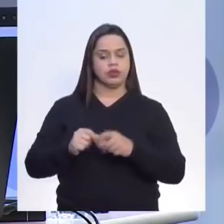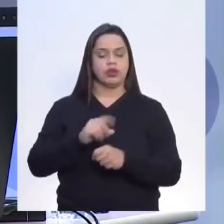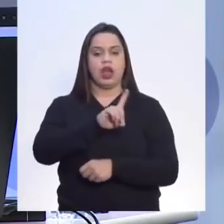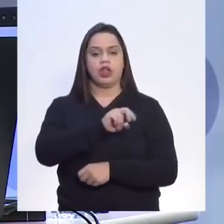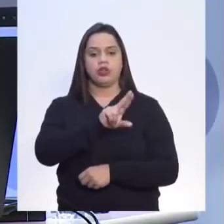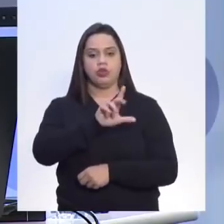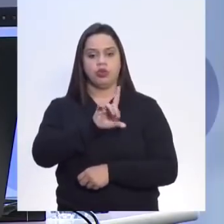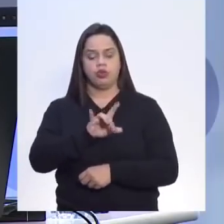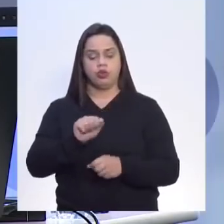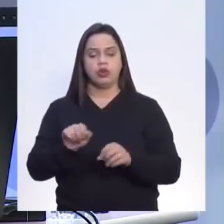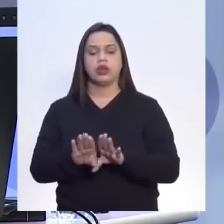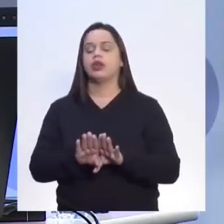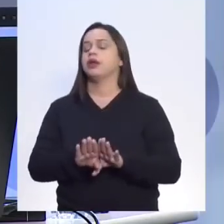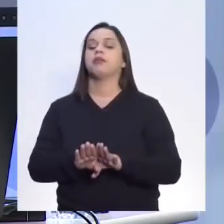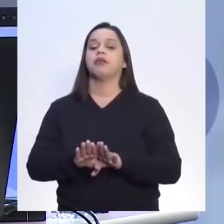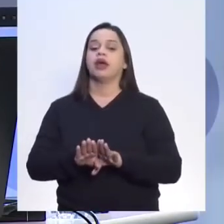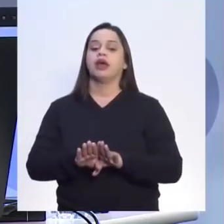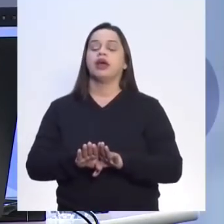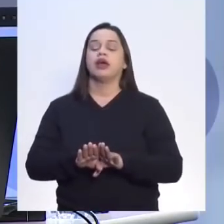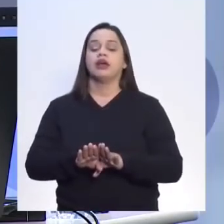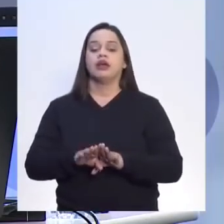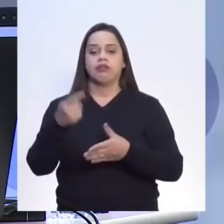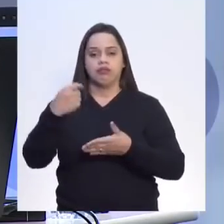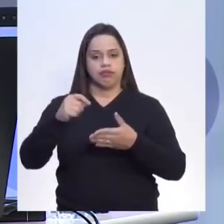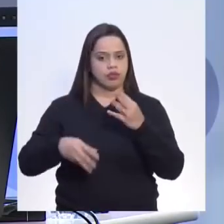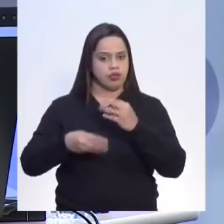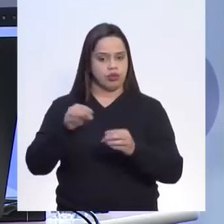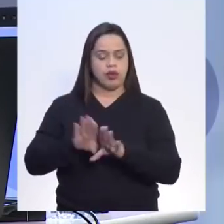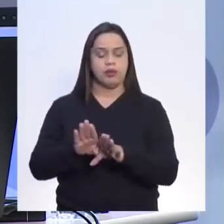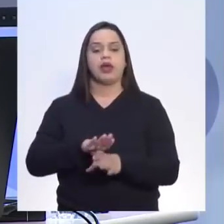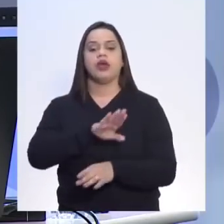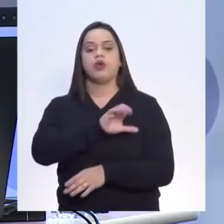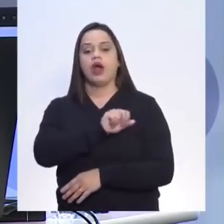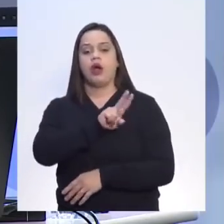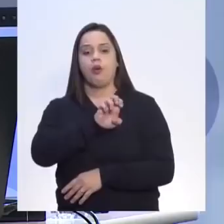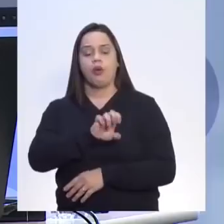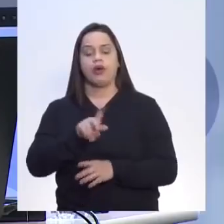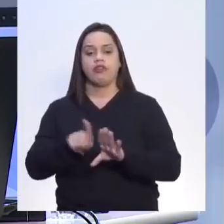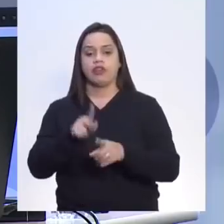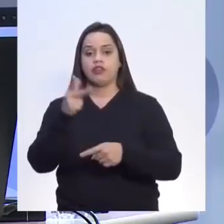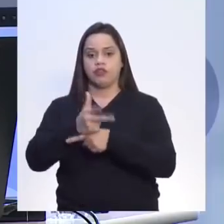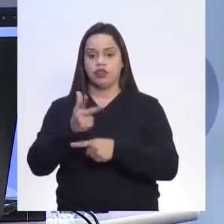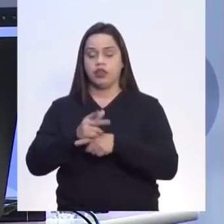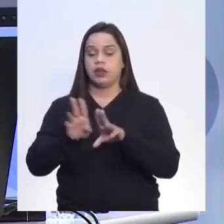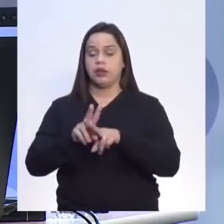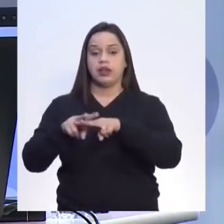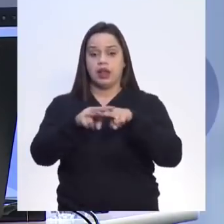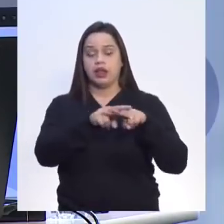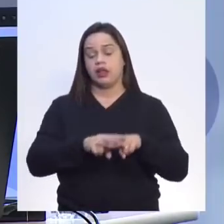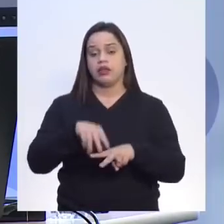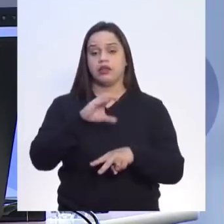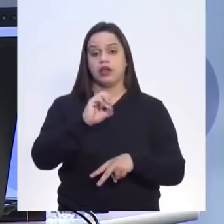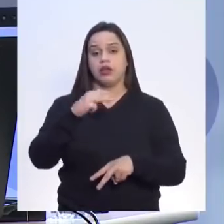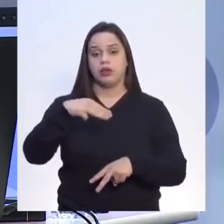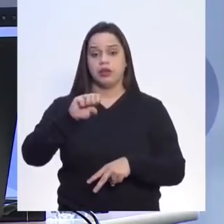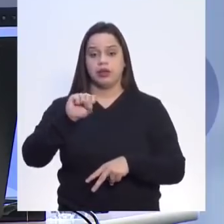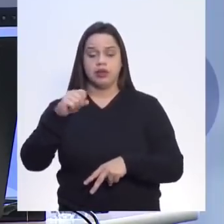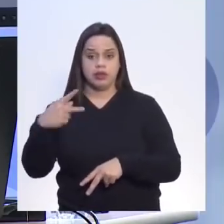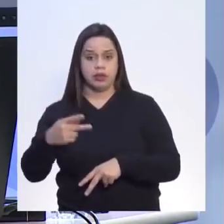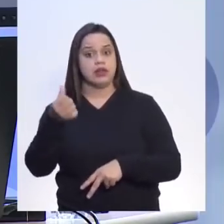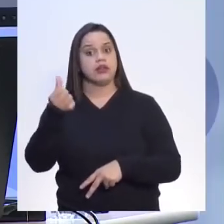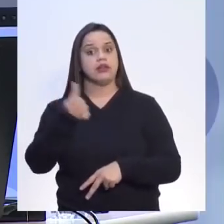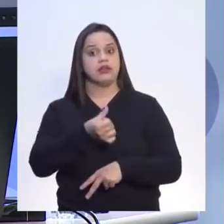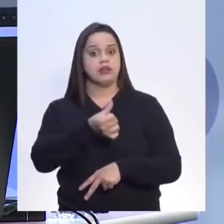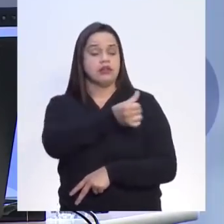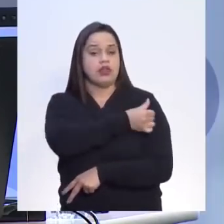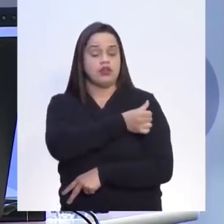Cauê, ele fez 2 vídeos com charada que eu postei lá no meu Insta. E temos aí um Instagram, CMSP Sexto Ano, que ela posta vários resumos. Então, siga aí para